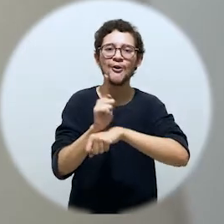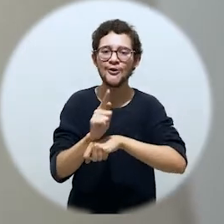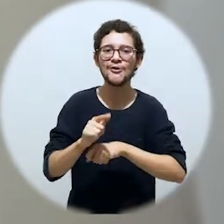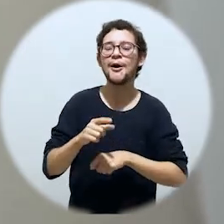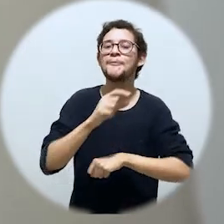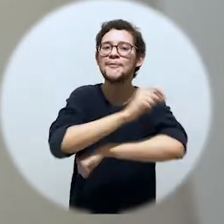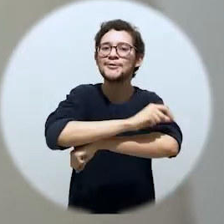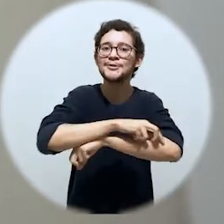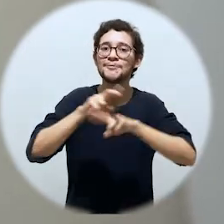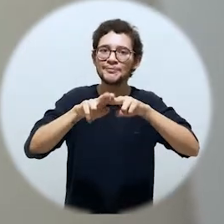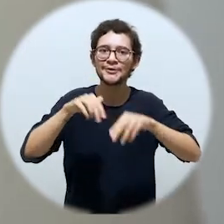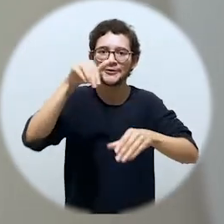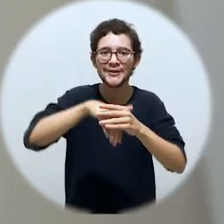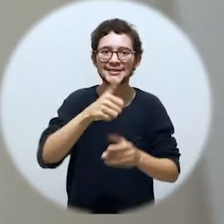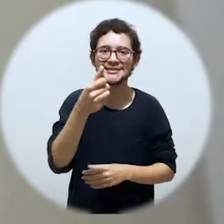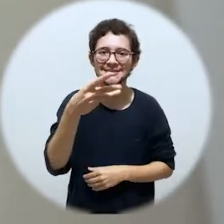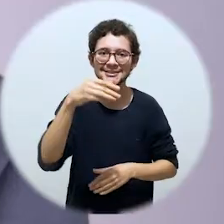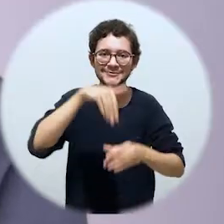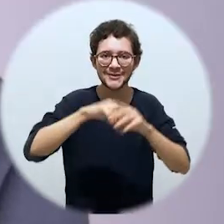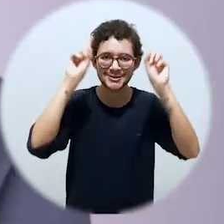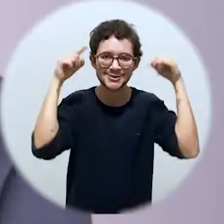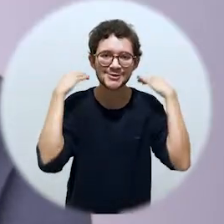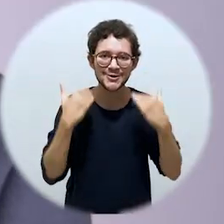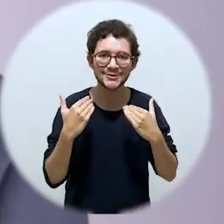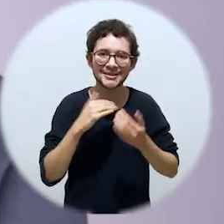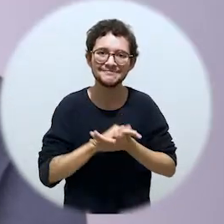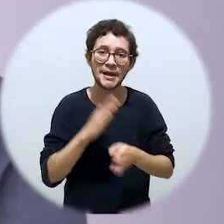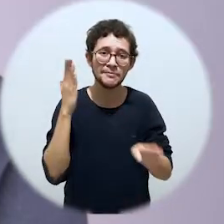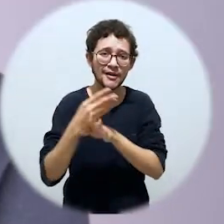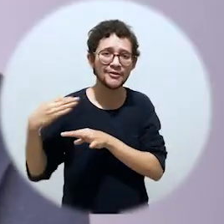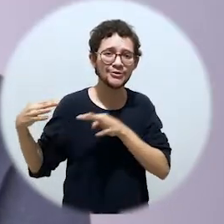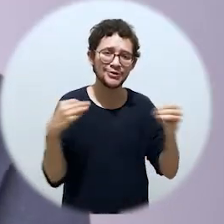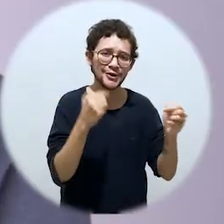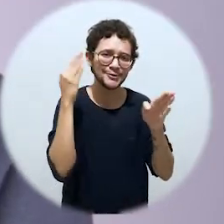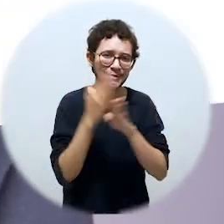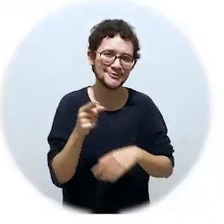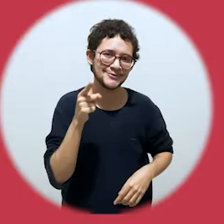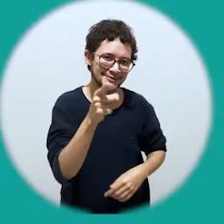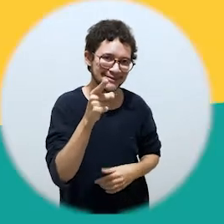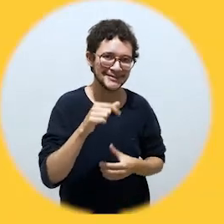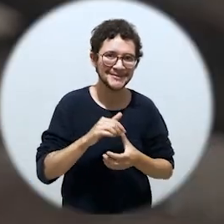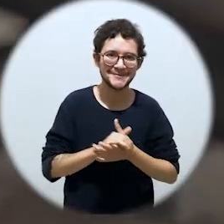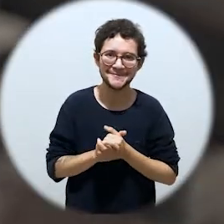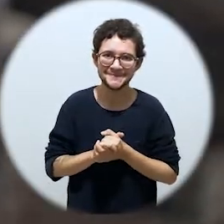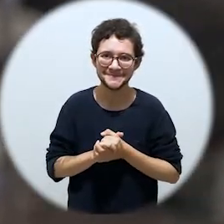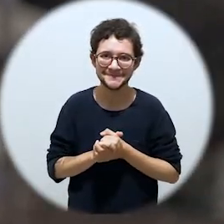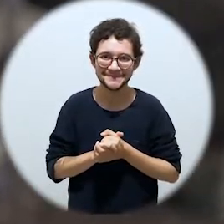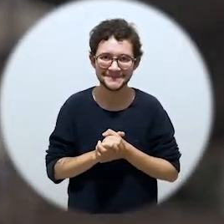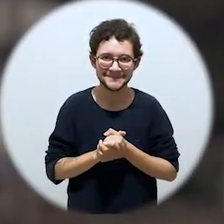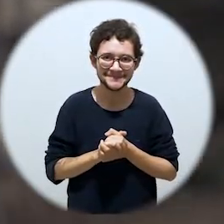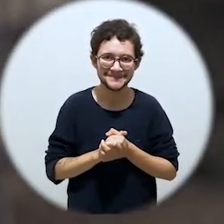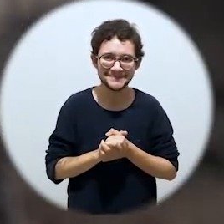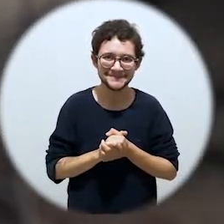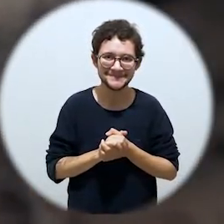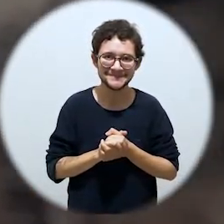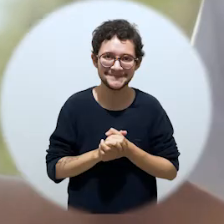significa o povo governando Mossoró. Por isso, vote 13. Vote Isolda. É por todos. É